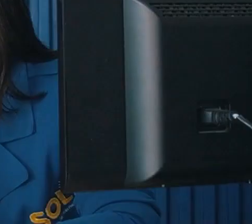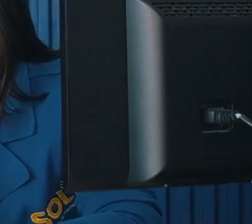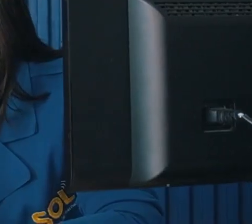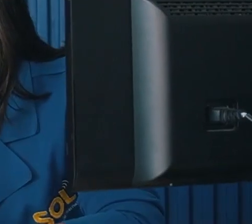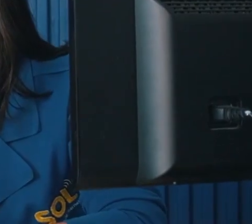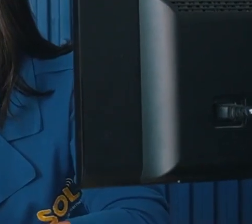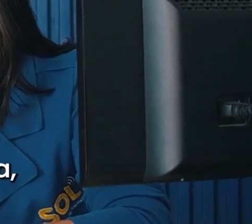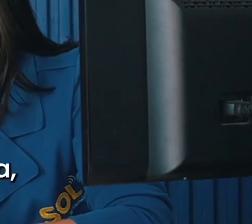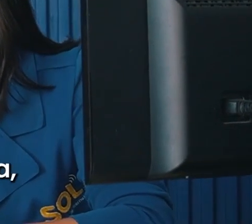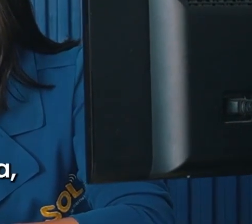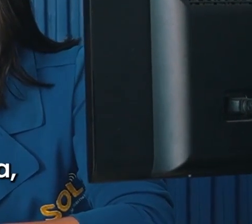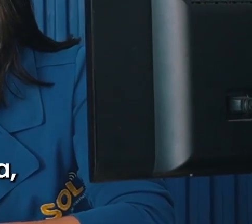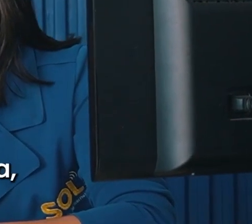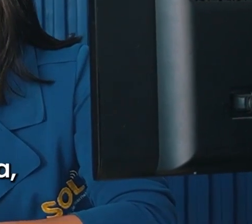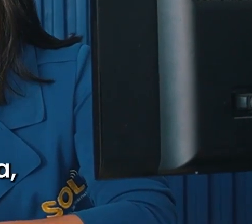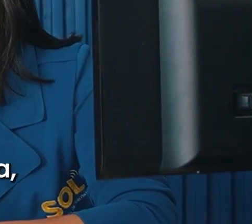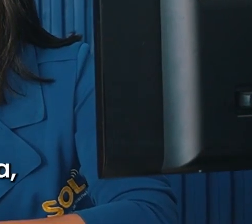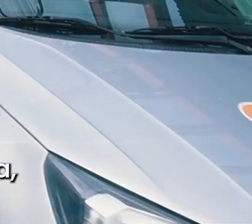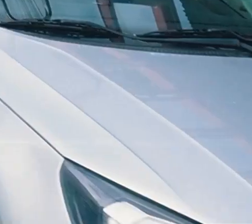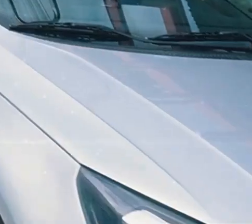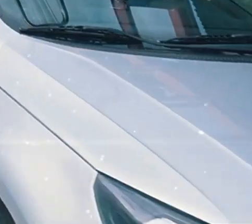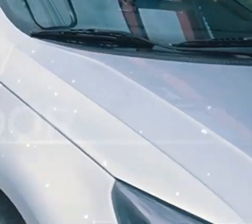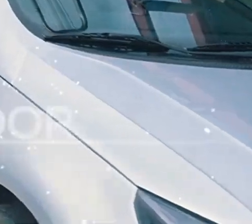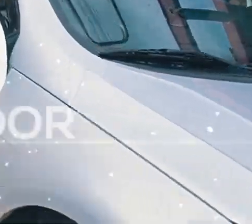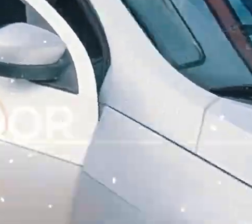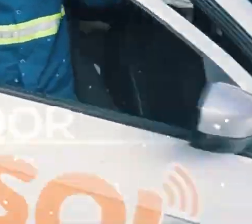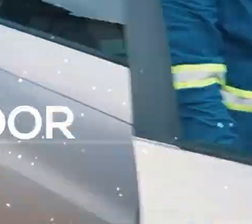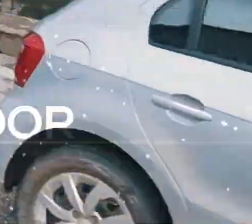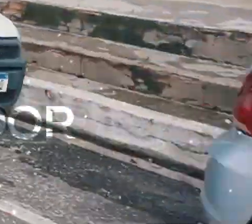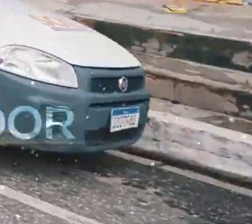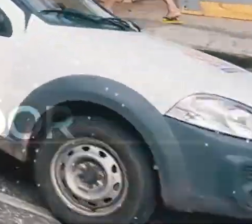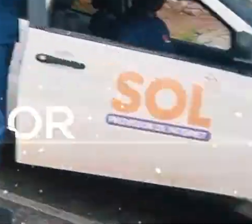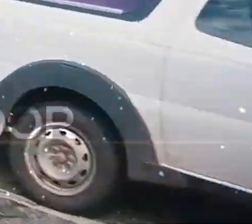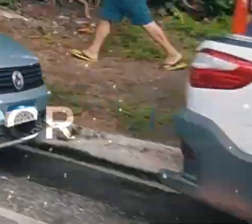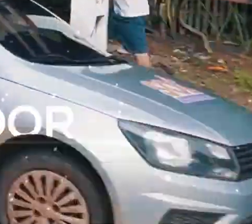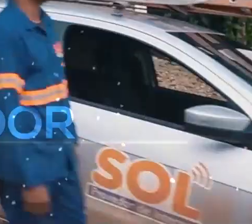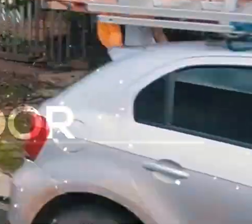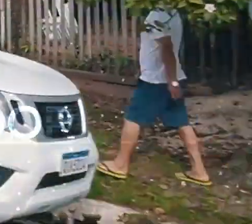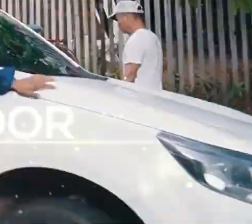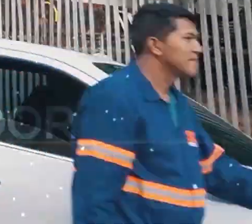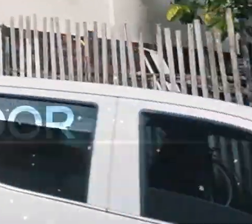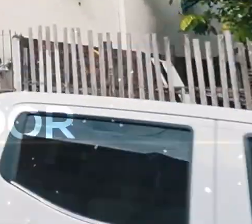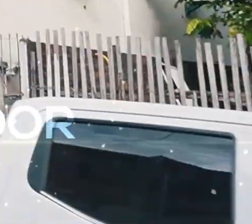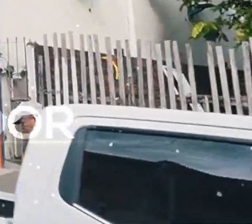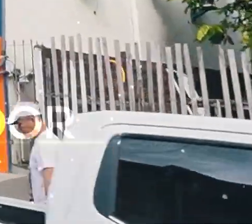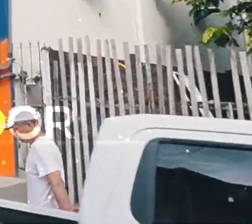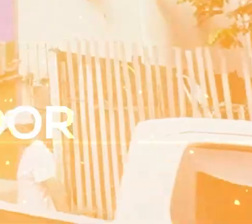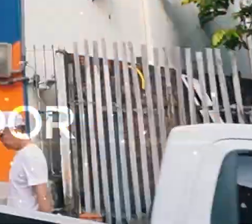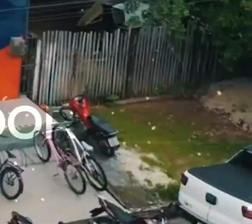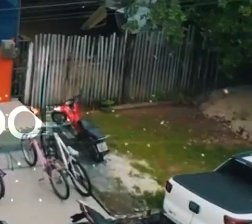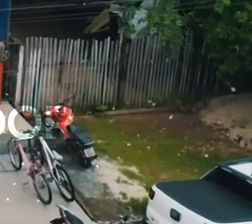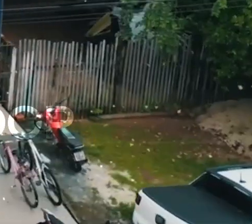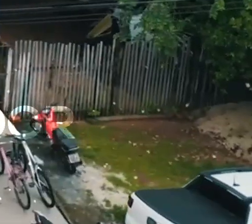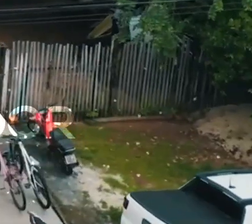Na Sol, somos mais do que uma empresa, somos uma família.